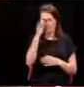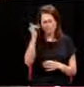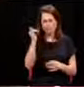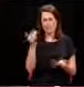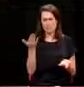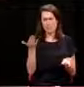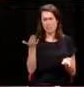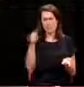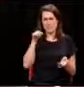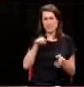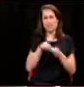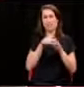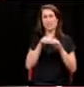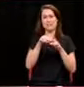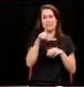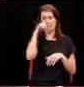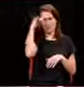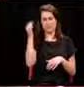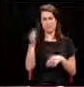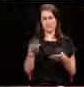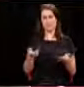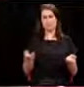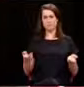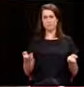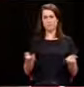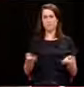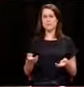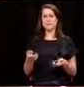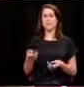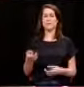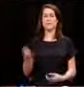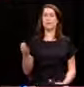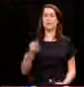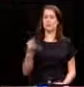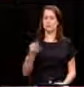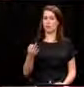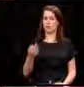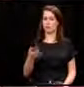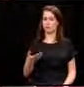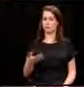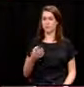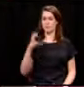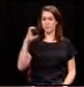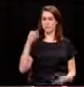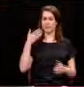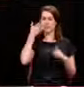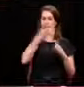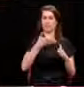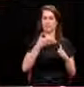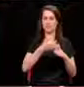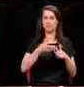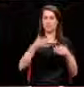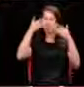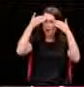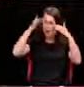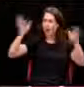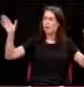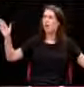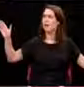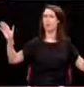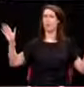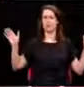assim, os clientes têm tido muita abertura para isto. Eles estão conscientes desta necessidade. Eu não tive num